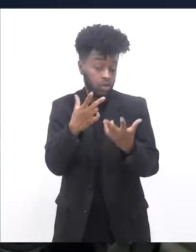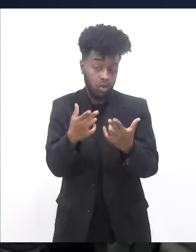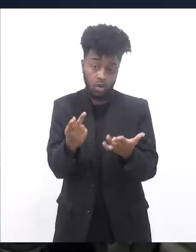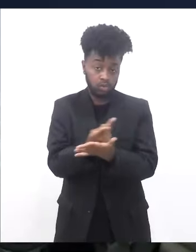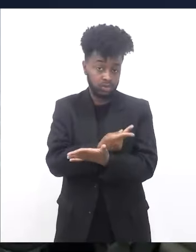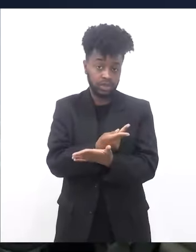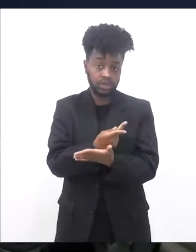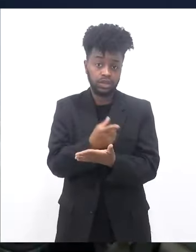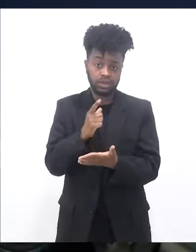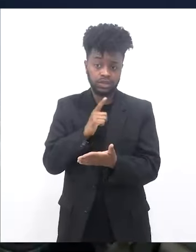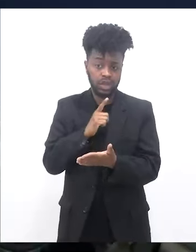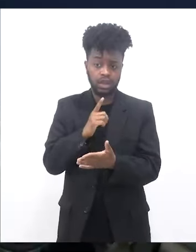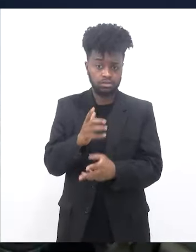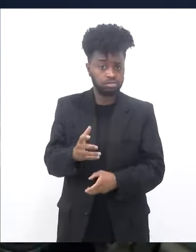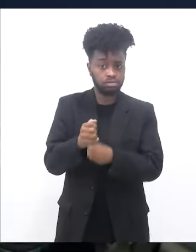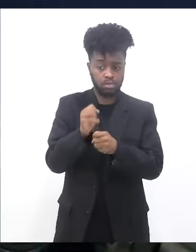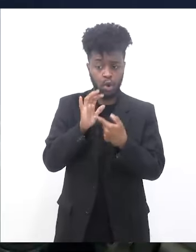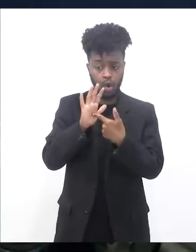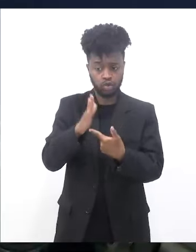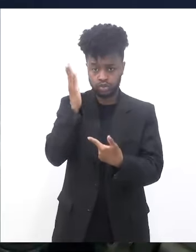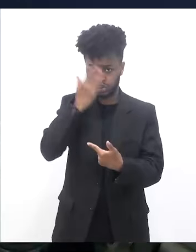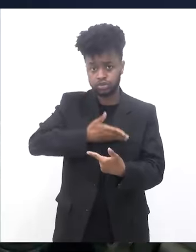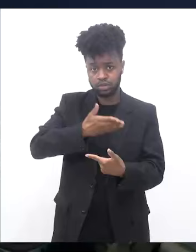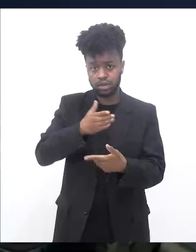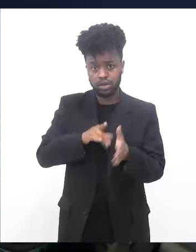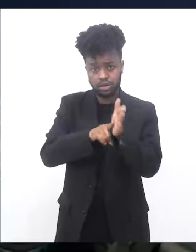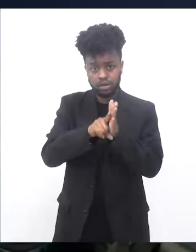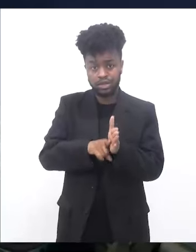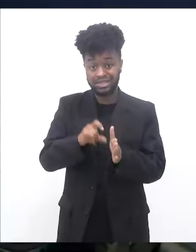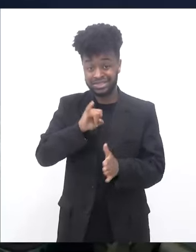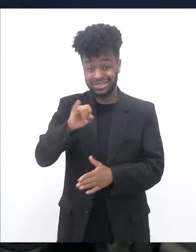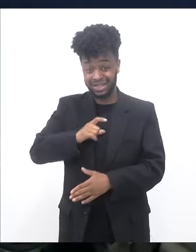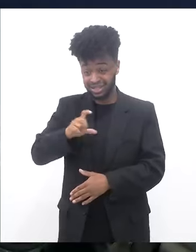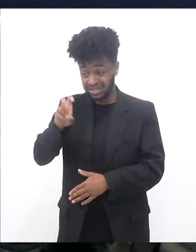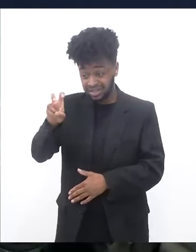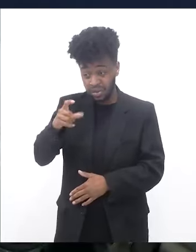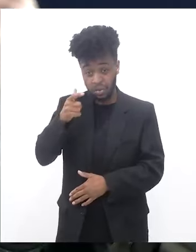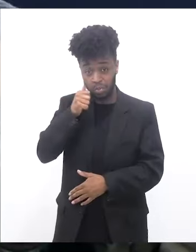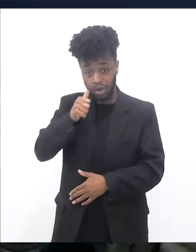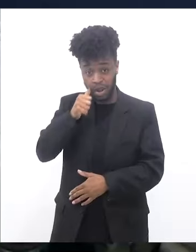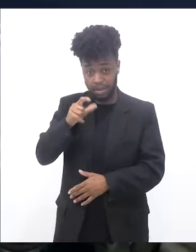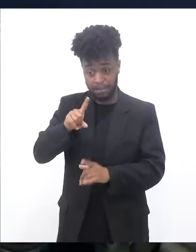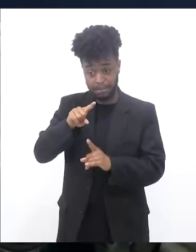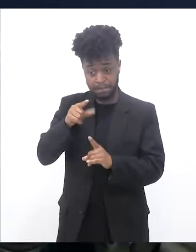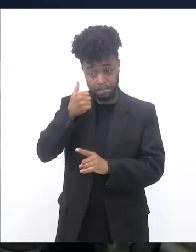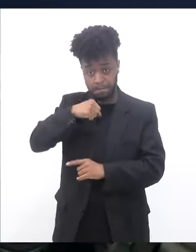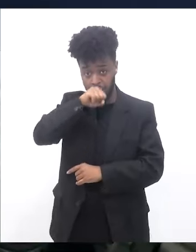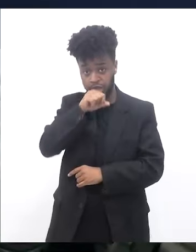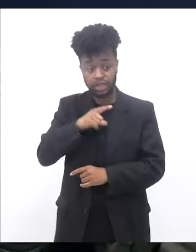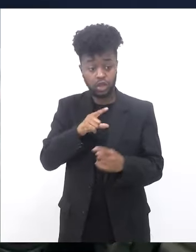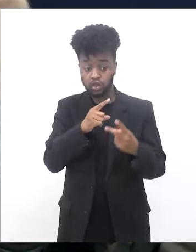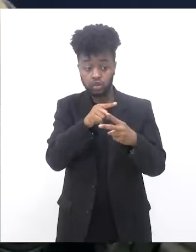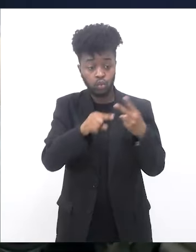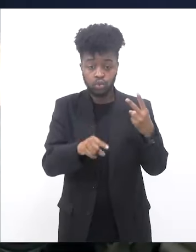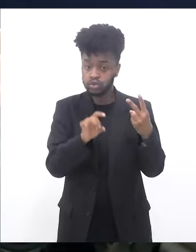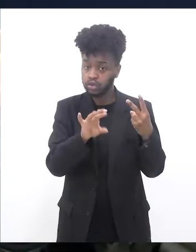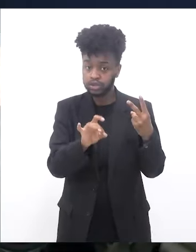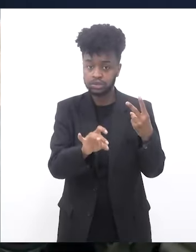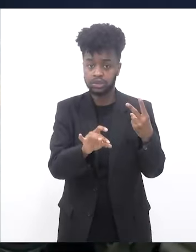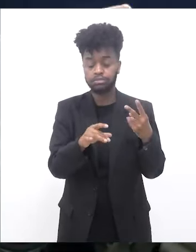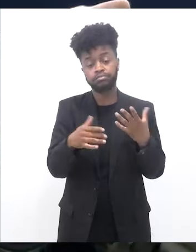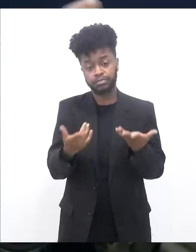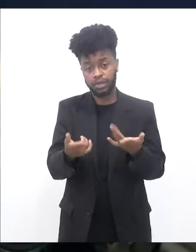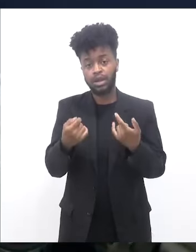A cada estatística, 5... 2 são, pô. Então, o Estado foi lá e tentou regular. Parabéns